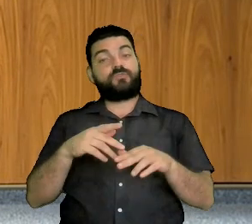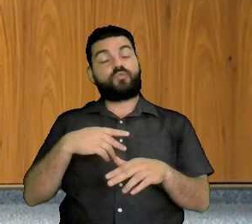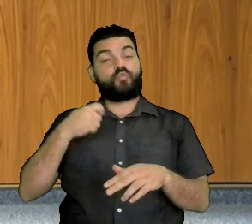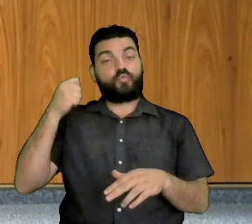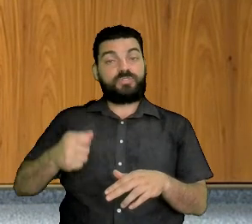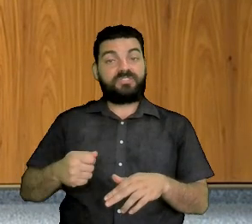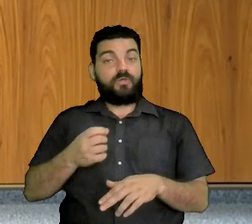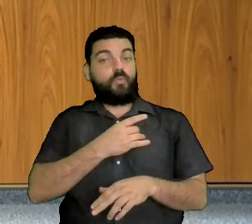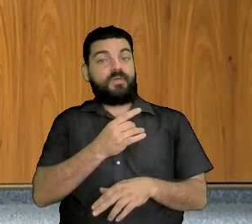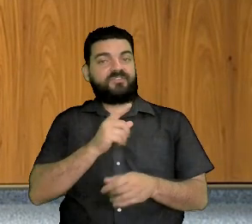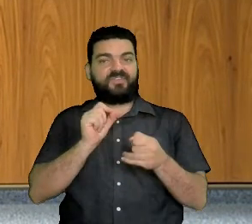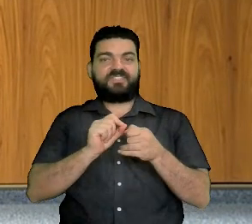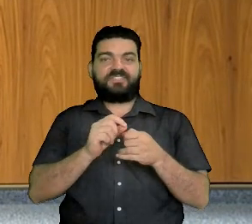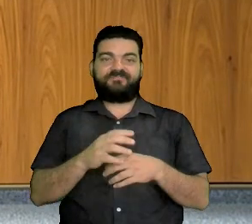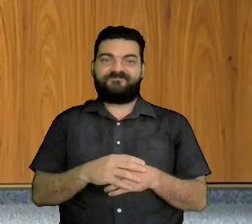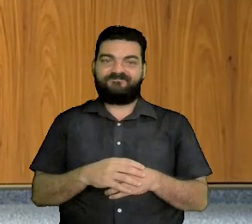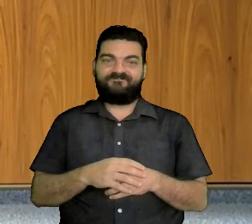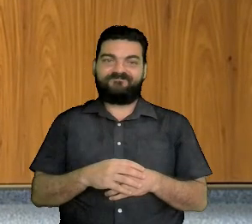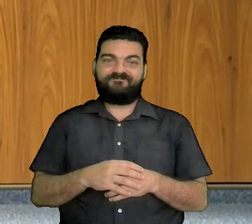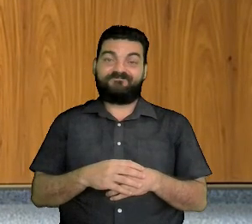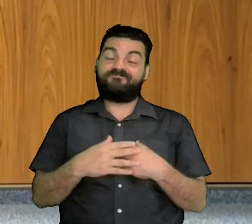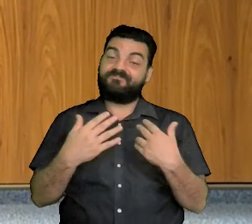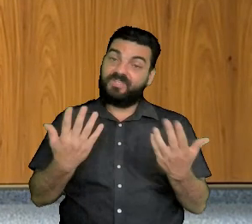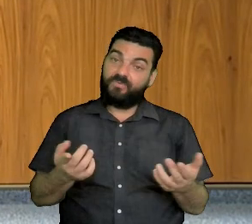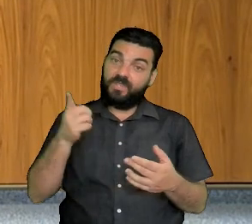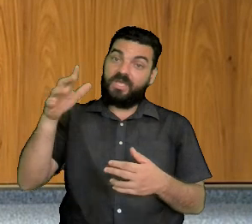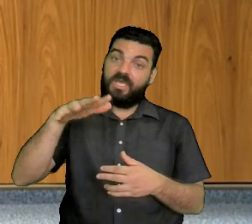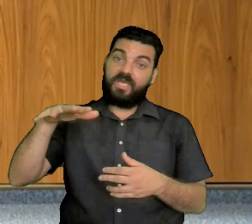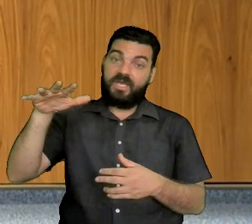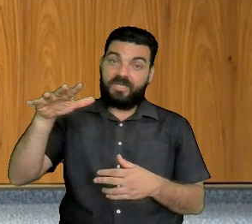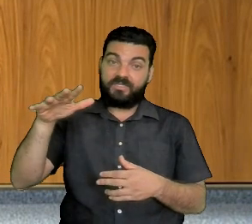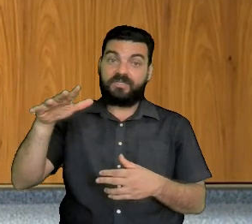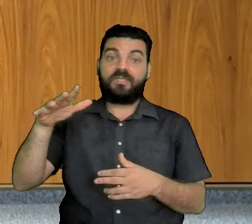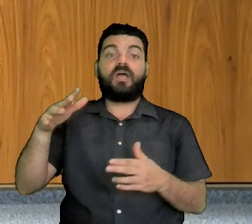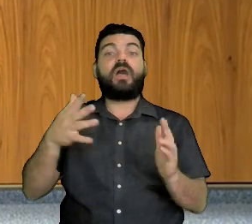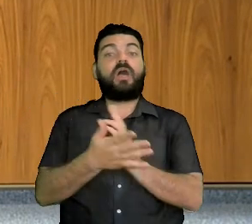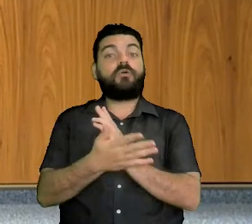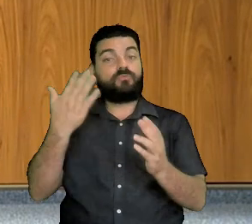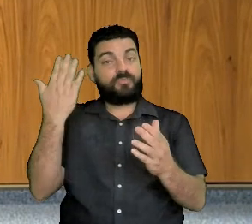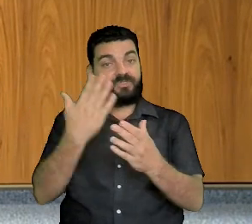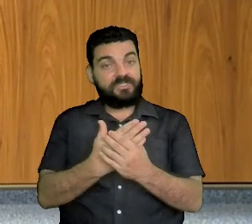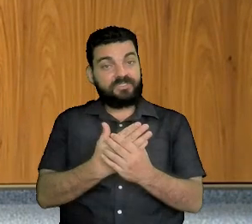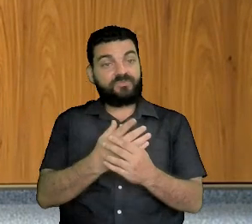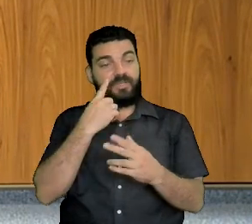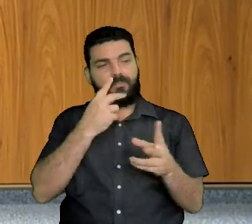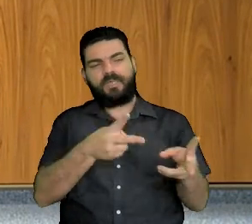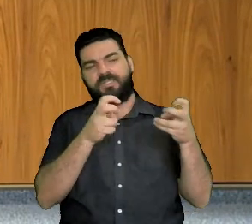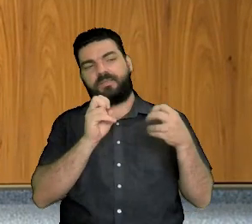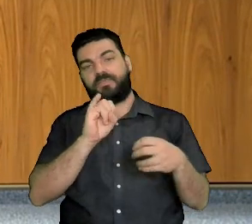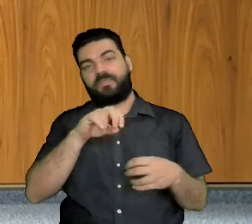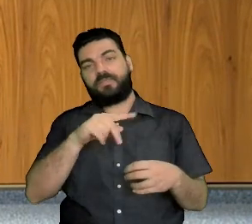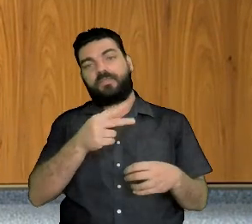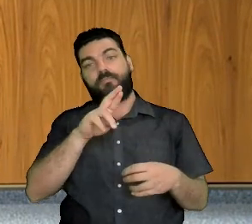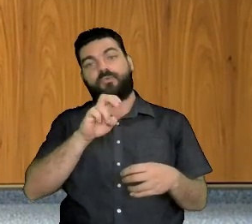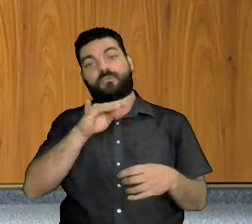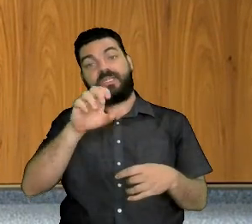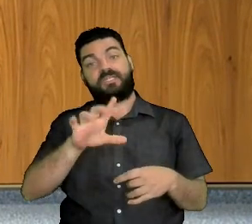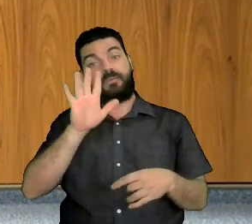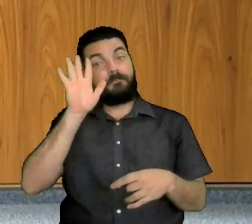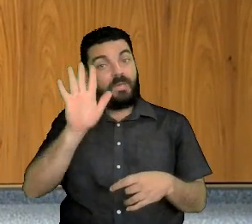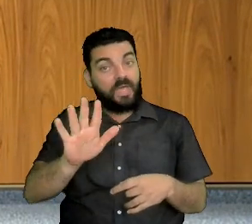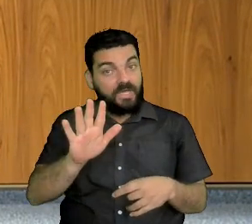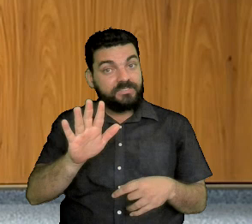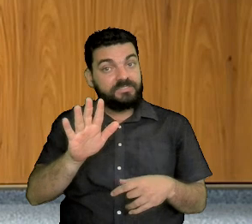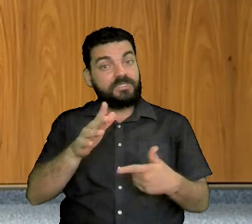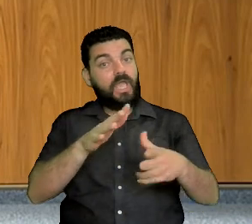Regional da 4ª Região vêm acatando de forma muito tranquila o arquivamento de ações de improbidade, desde que o objeto da ação de improbidade tenha